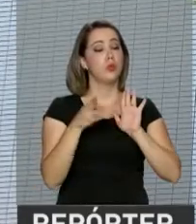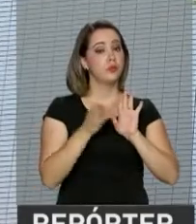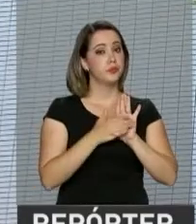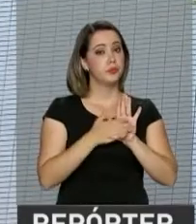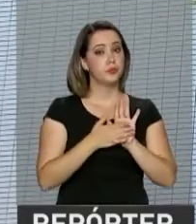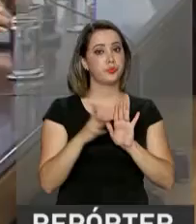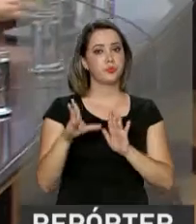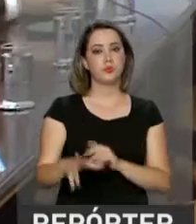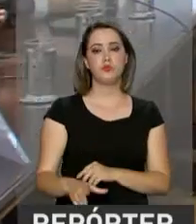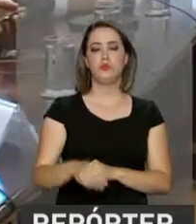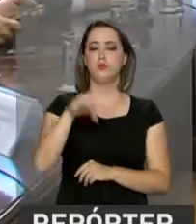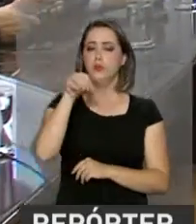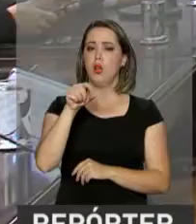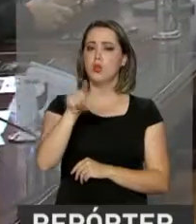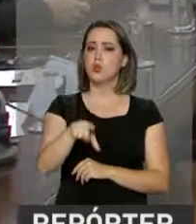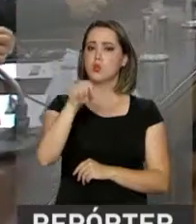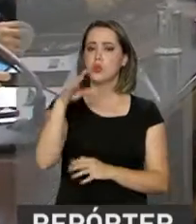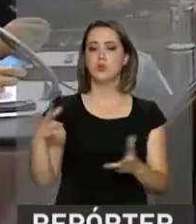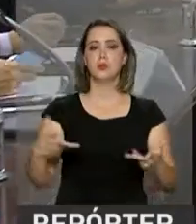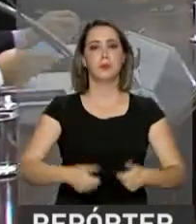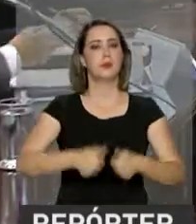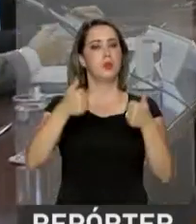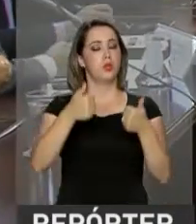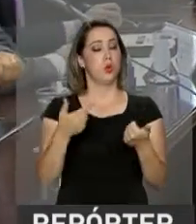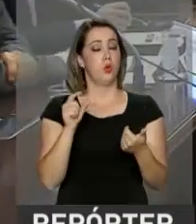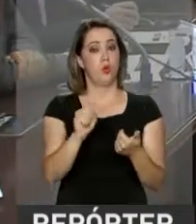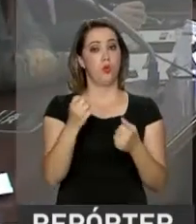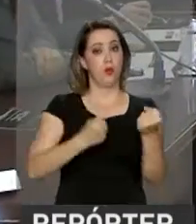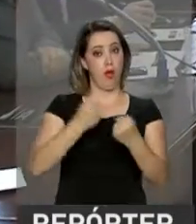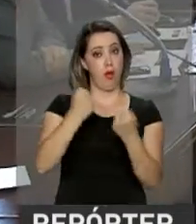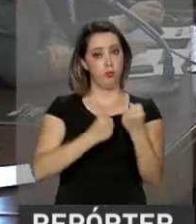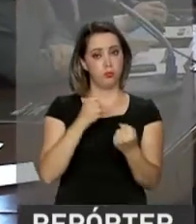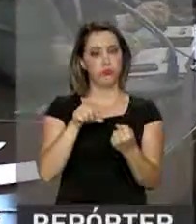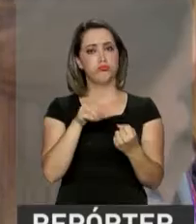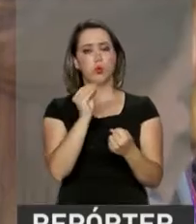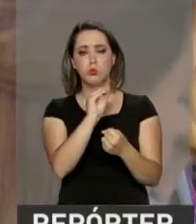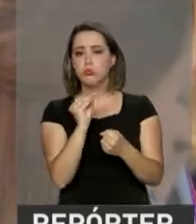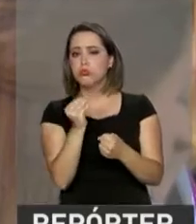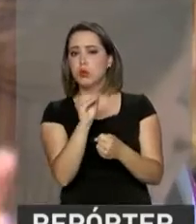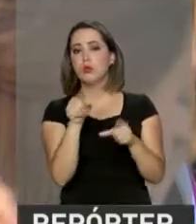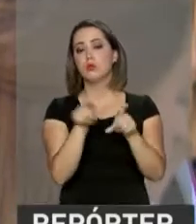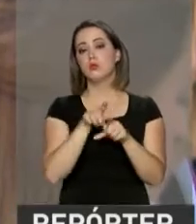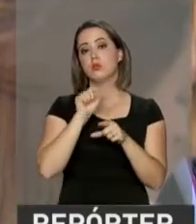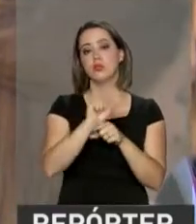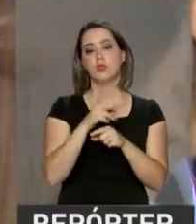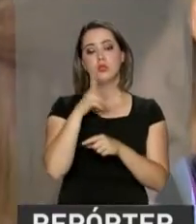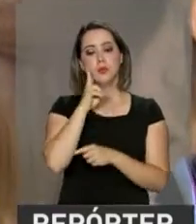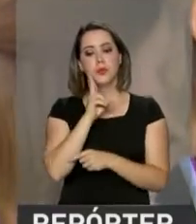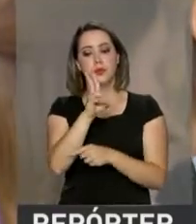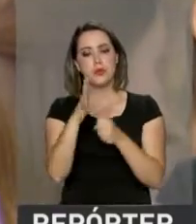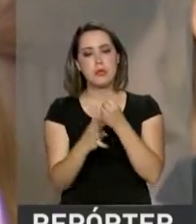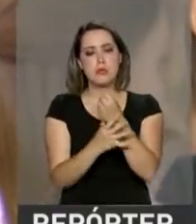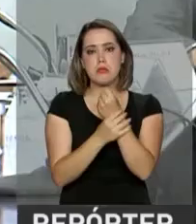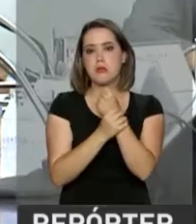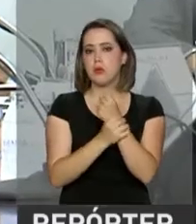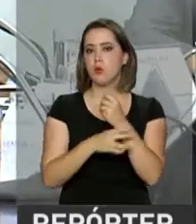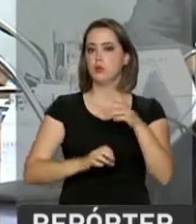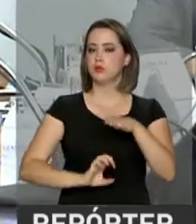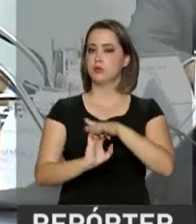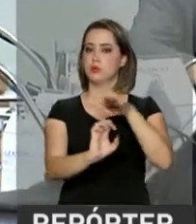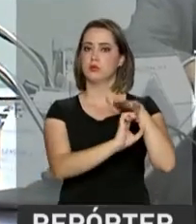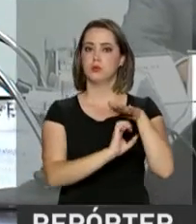na eficiência do veículo o governo quer também dar mais previsibilidade segurança jurídica às empresas